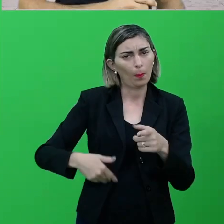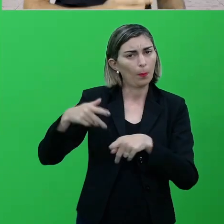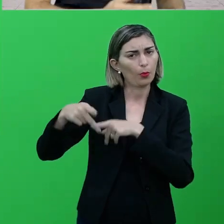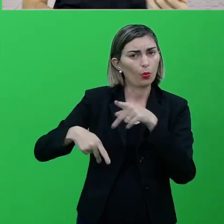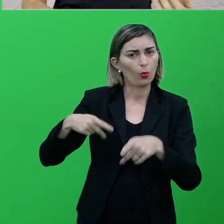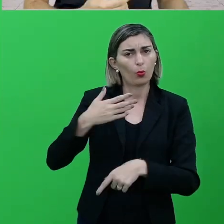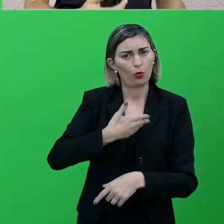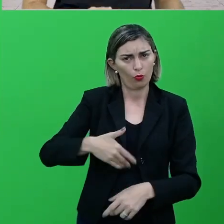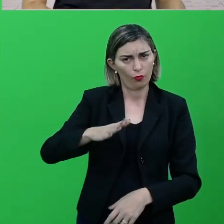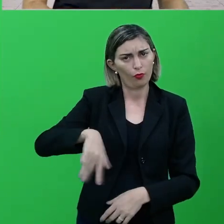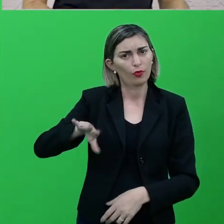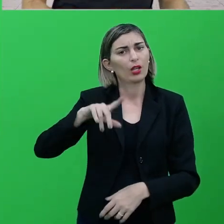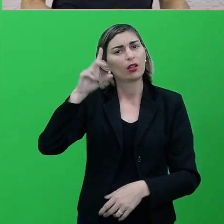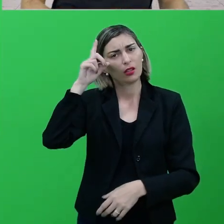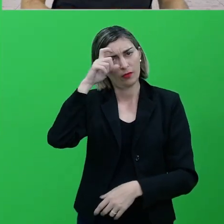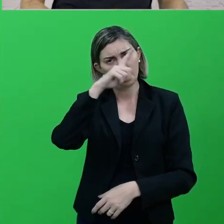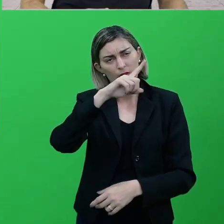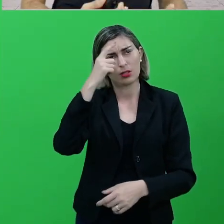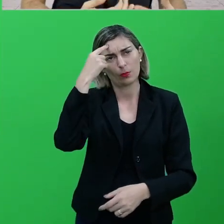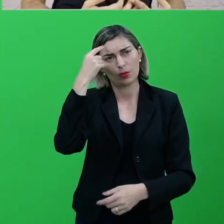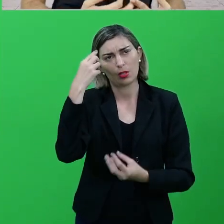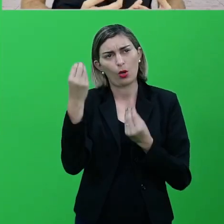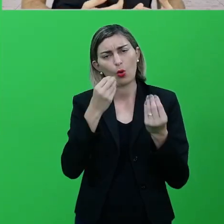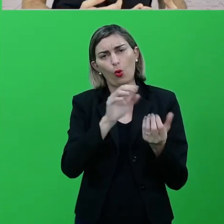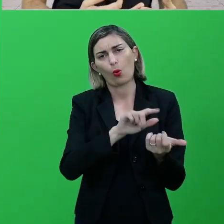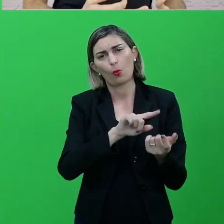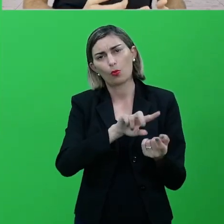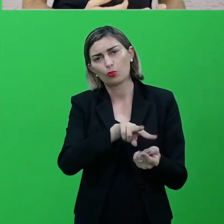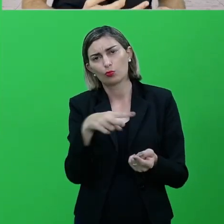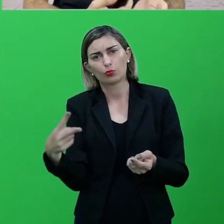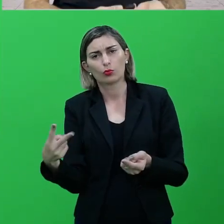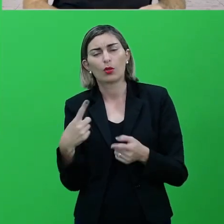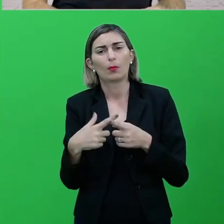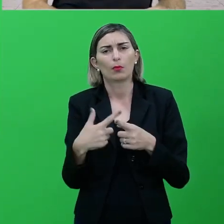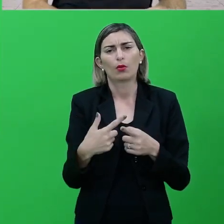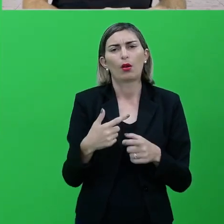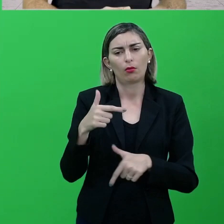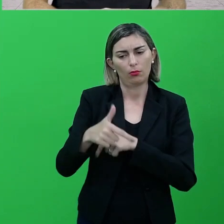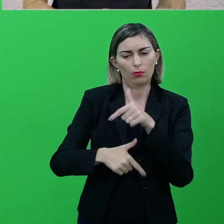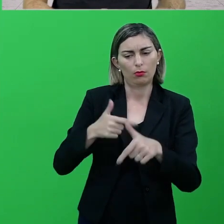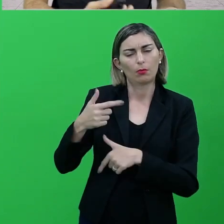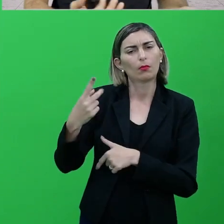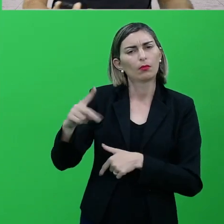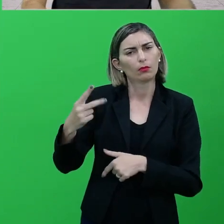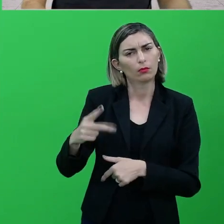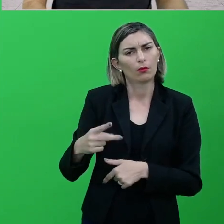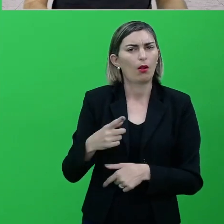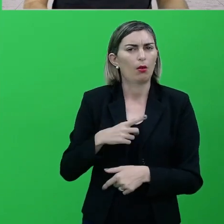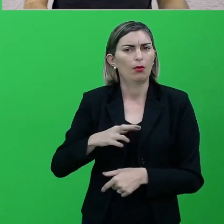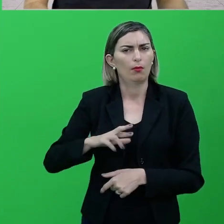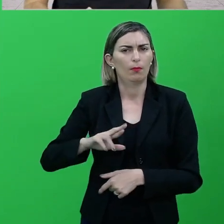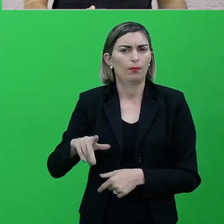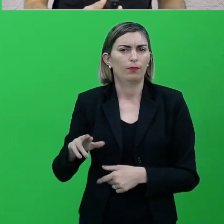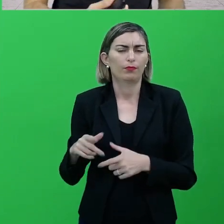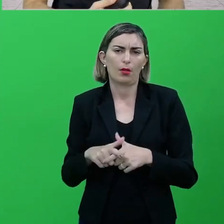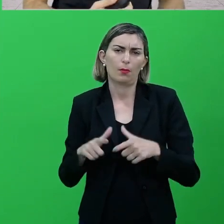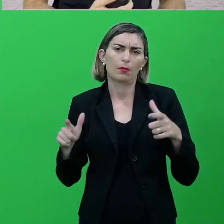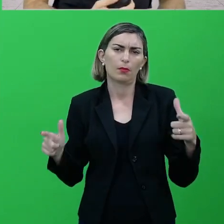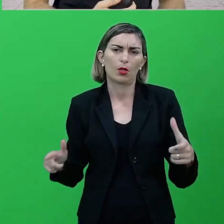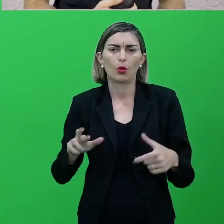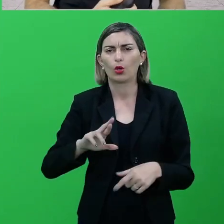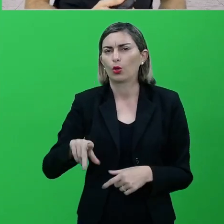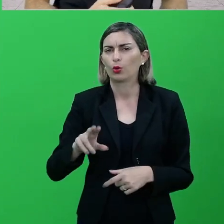pensar em como converter isso, né? Uma vez que o que é oferecido ali é um serviço que, na maioria dos casos, ele não